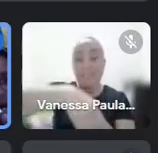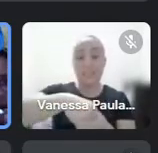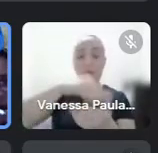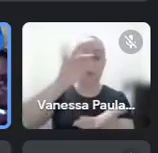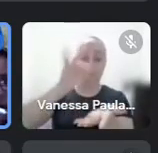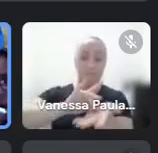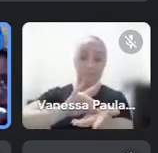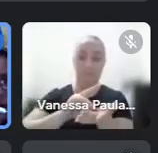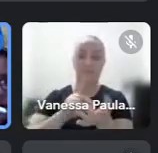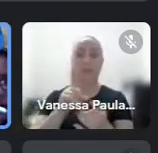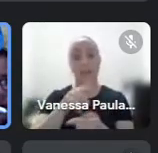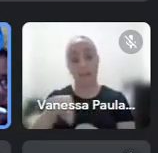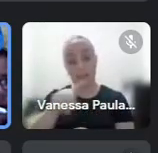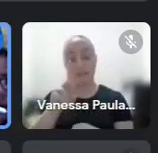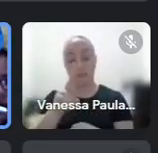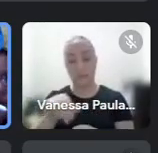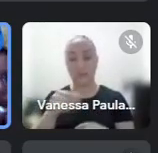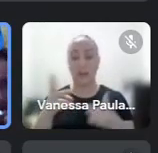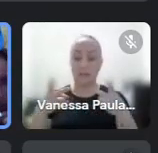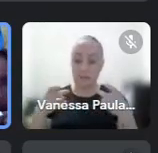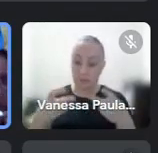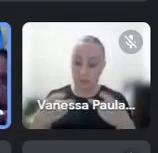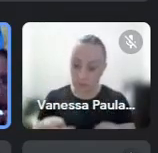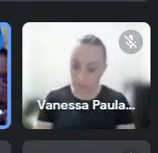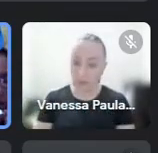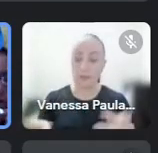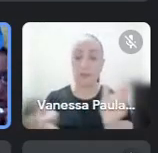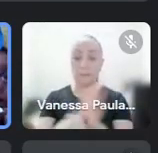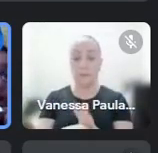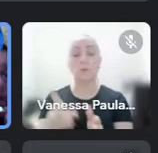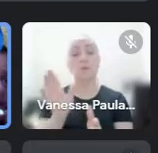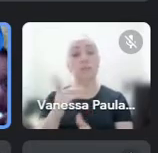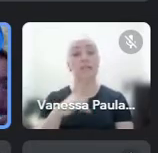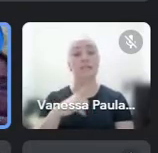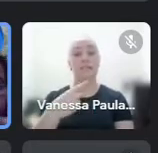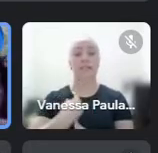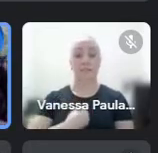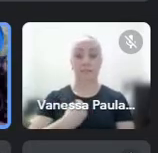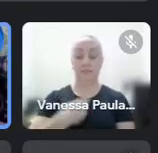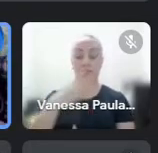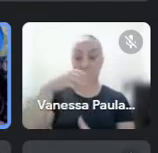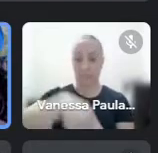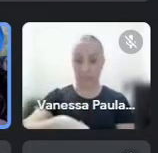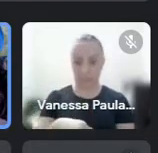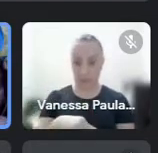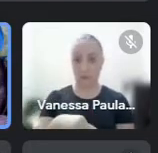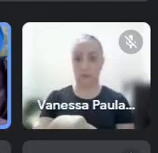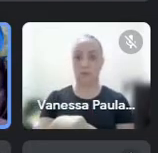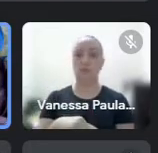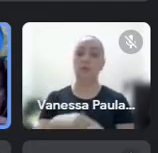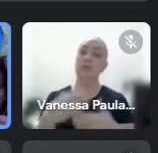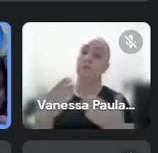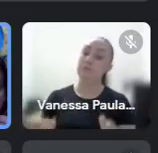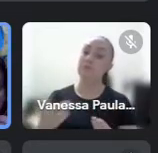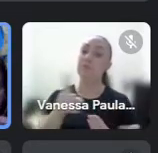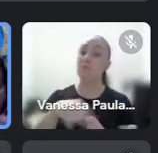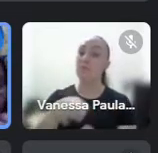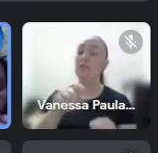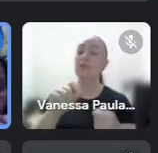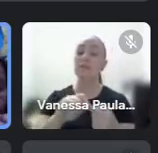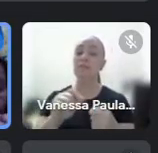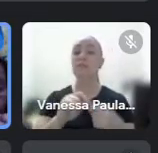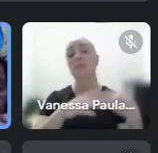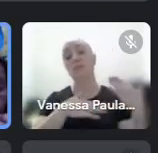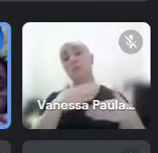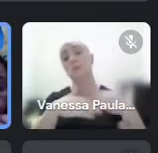explorar o rejeito que já está na barragem, vai fazer o reaproveitamento, eles estão realizando um processo. E o